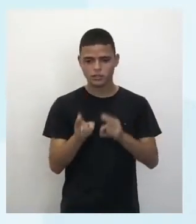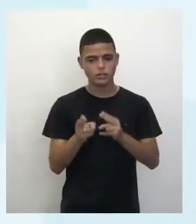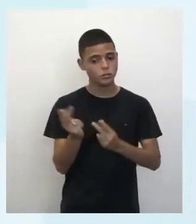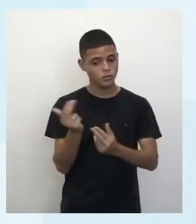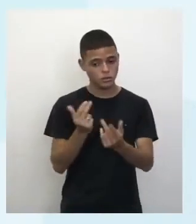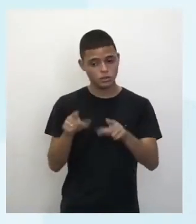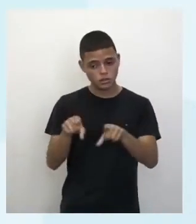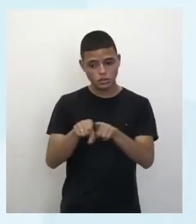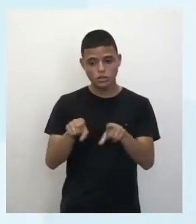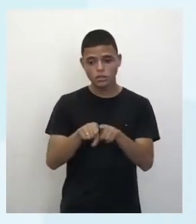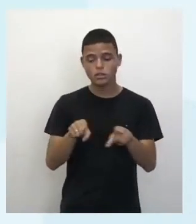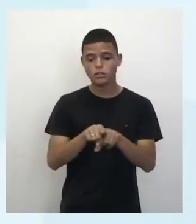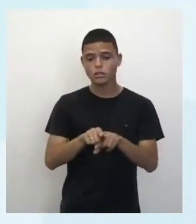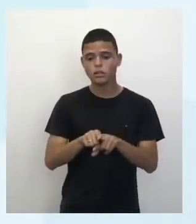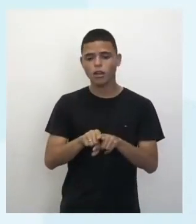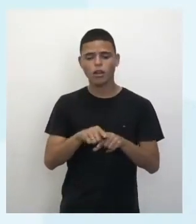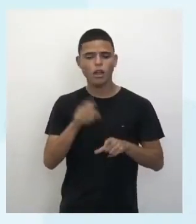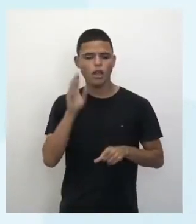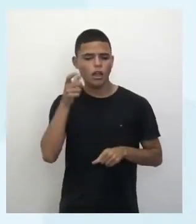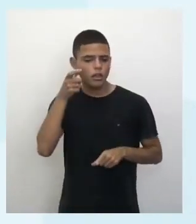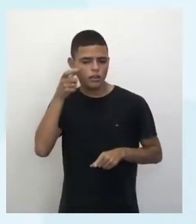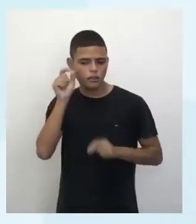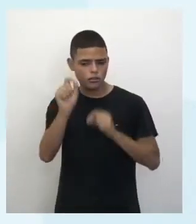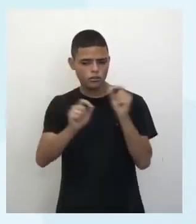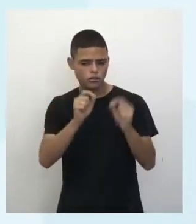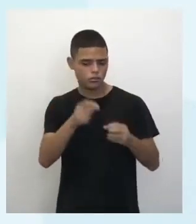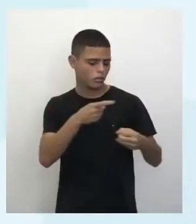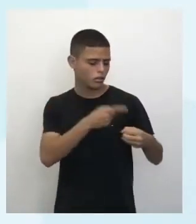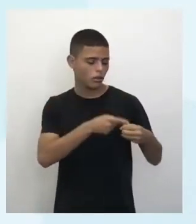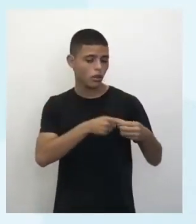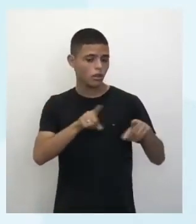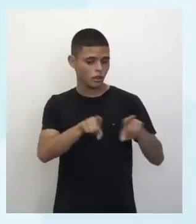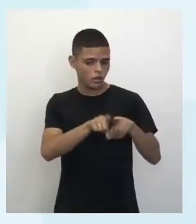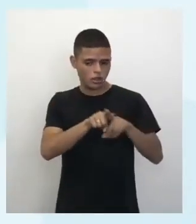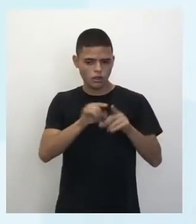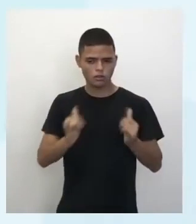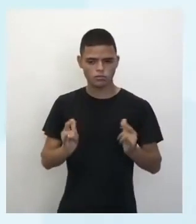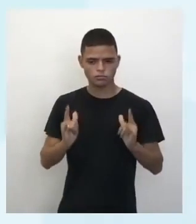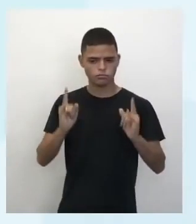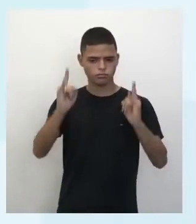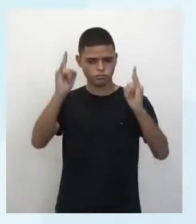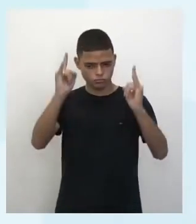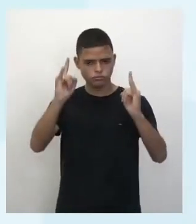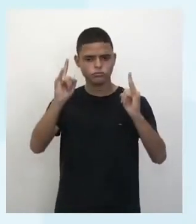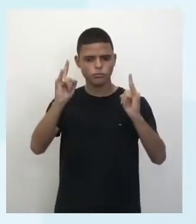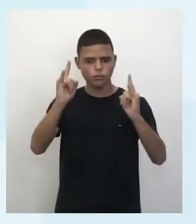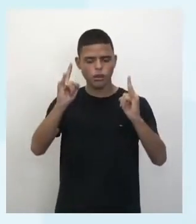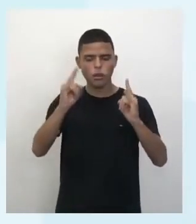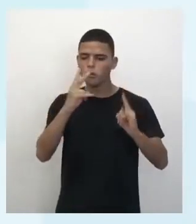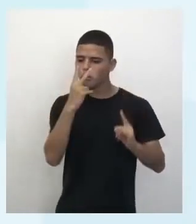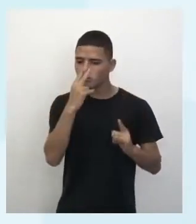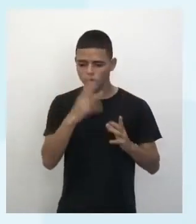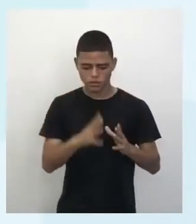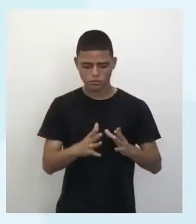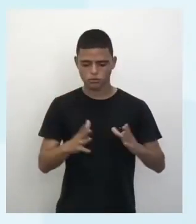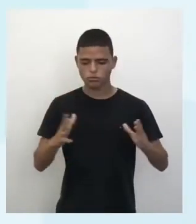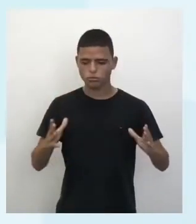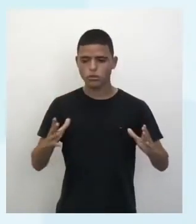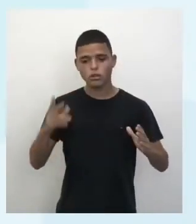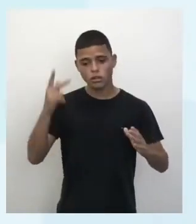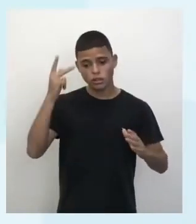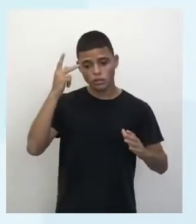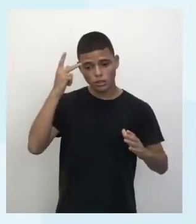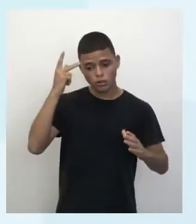É interessante que é uma cidade do interior, mas os prédios, né? Já faz lembrar uma grande cidade. À noite, né? Toda a